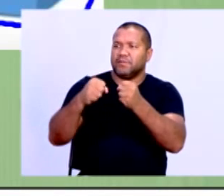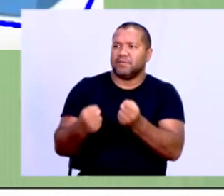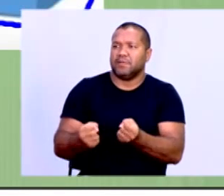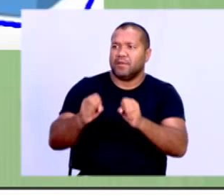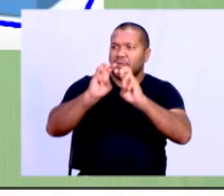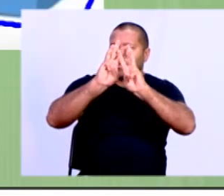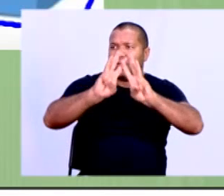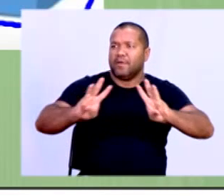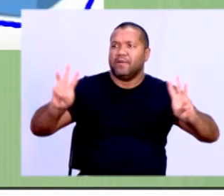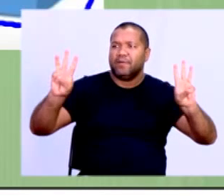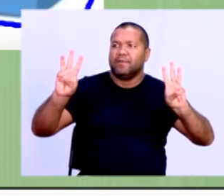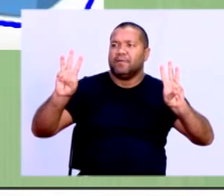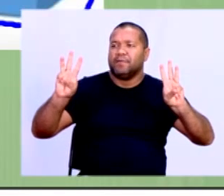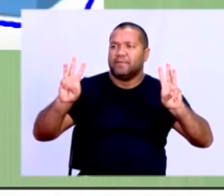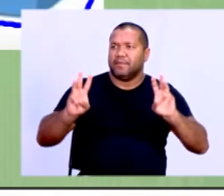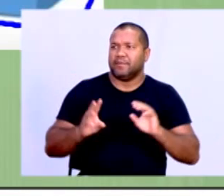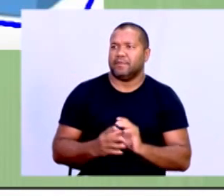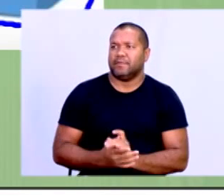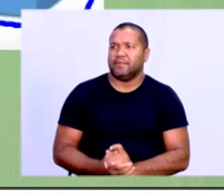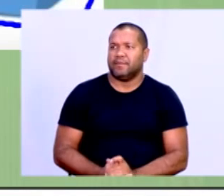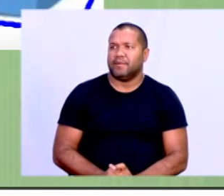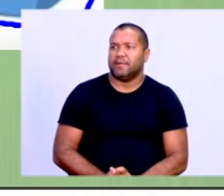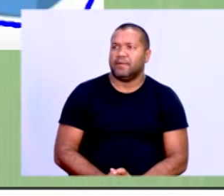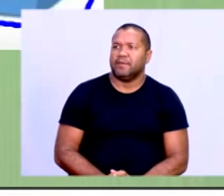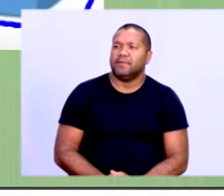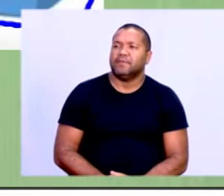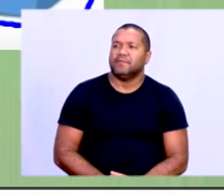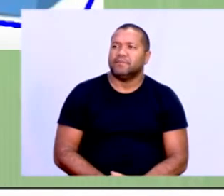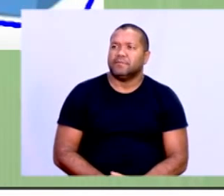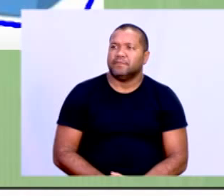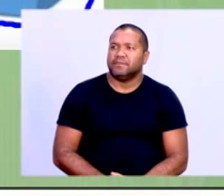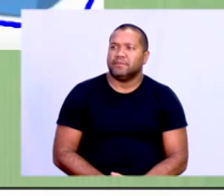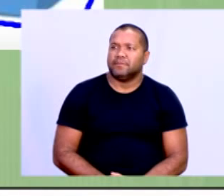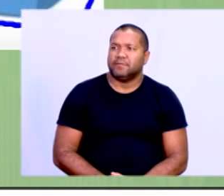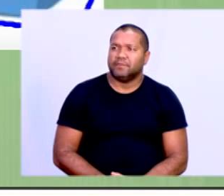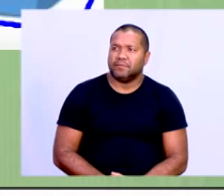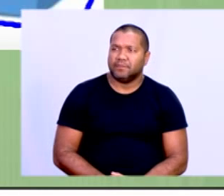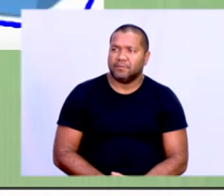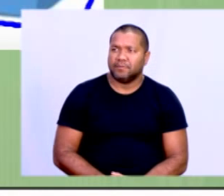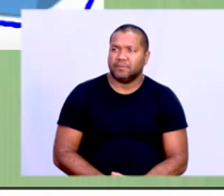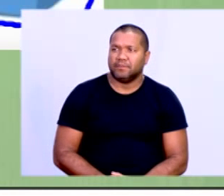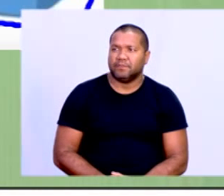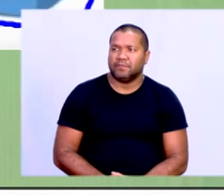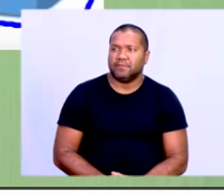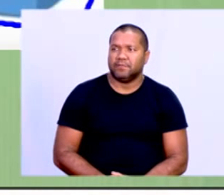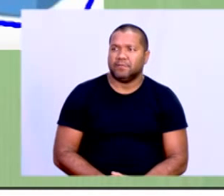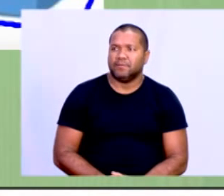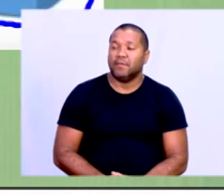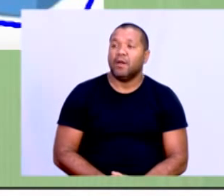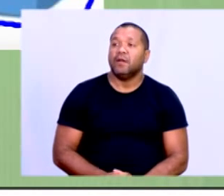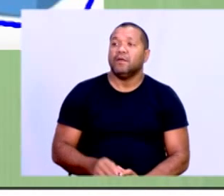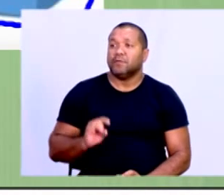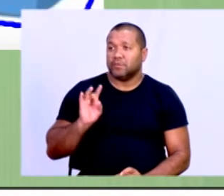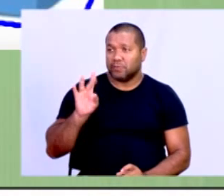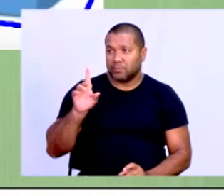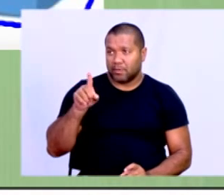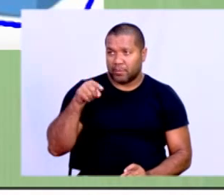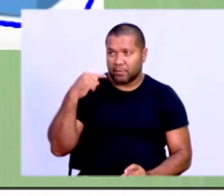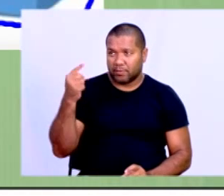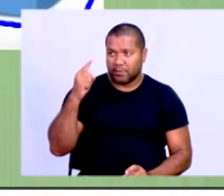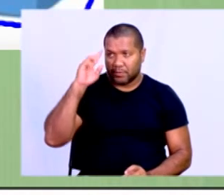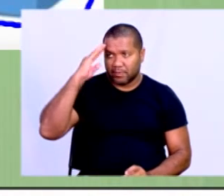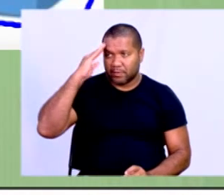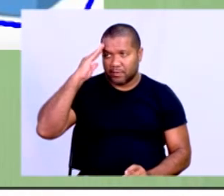certo? Nós criaríamos aqui um sistema da web. Então, só para vocês